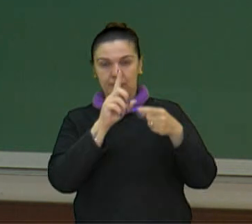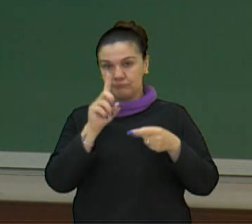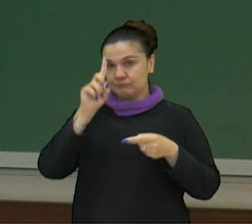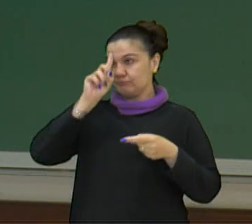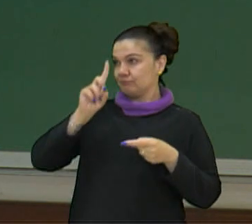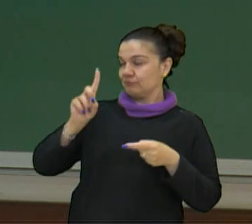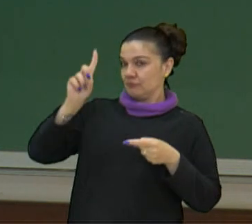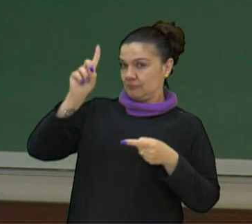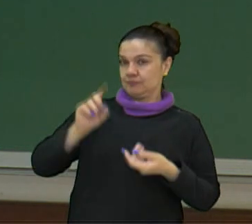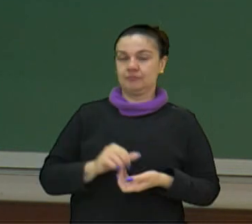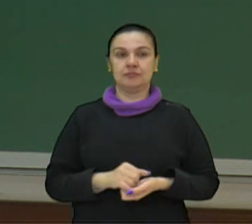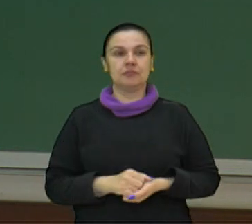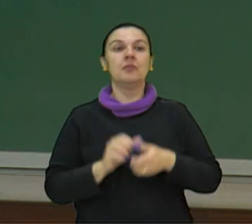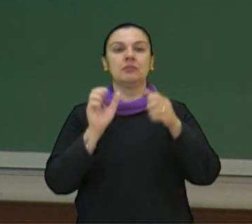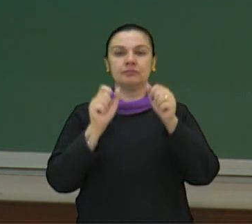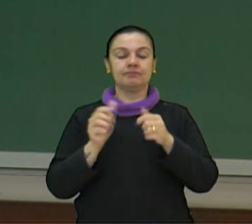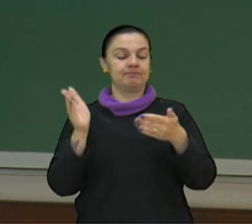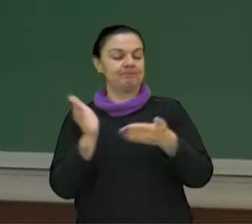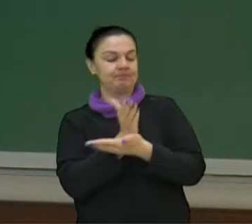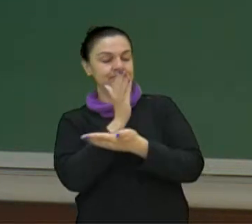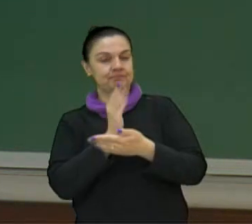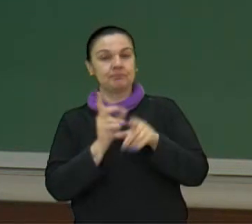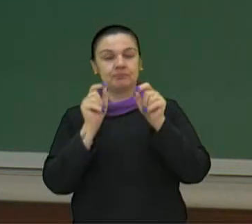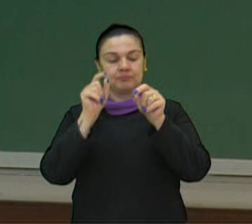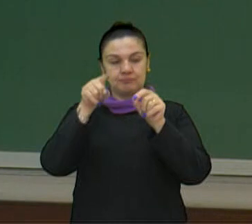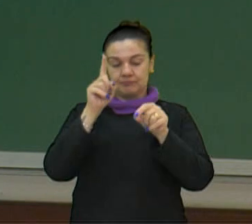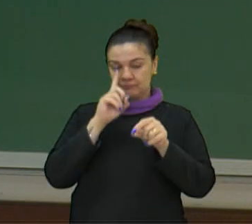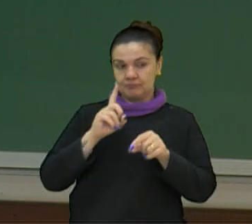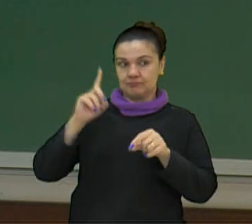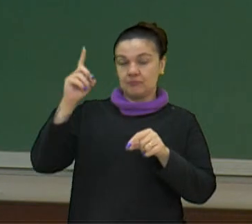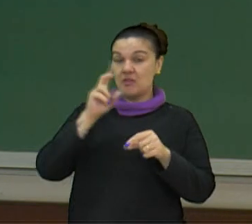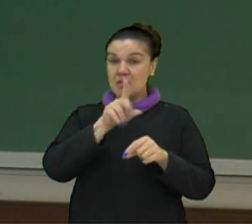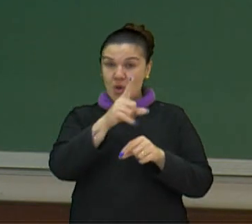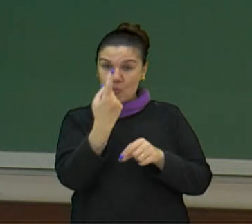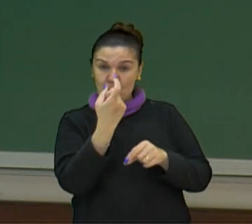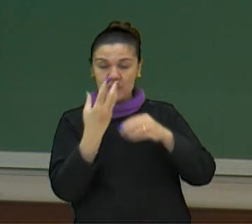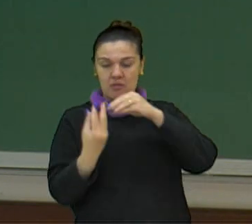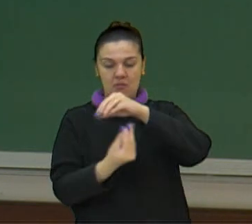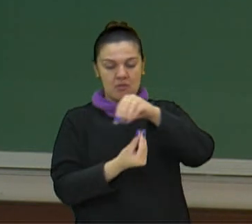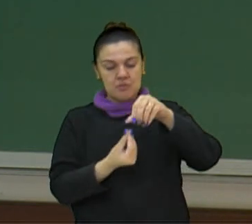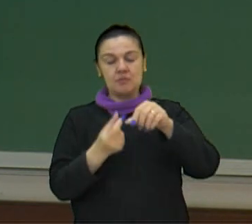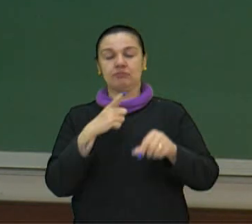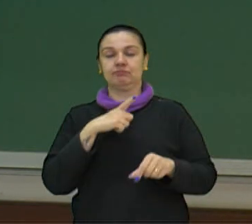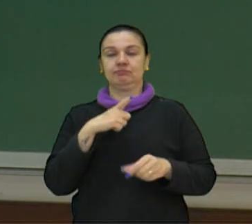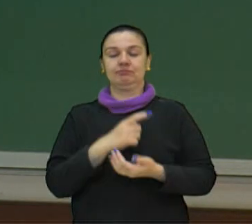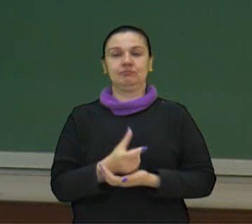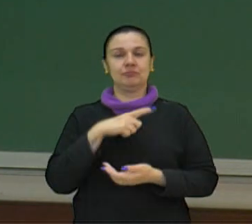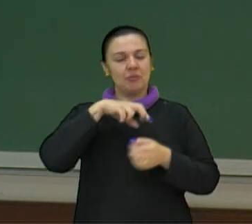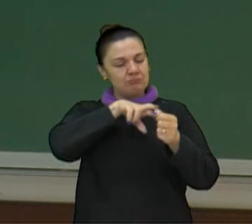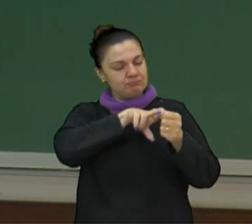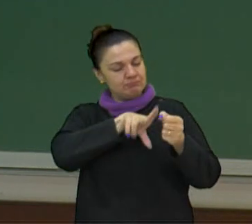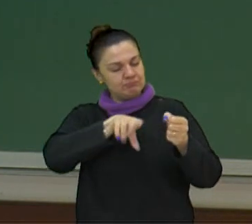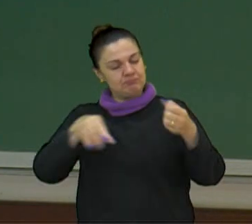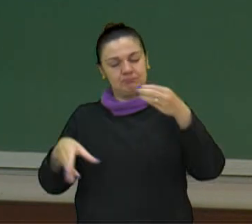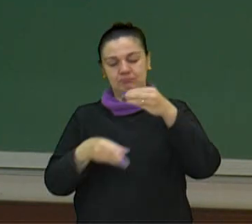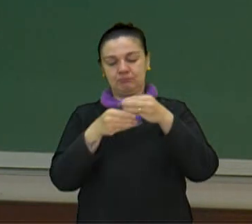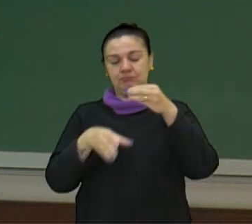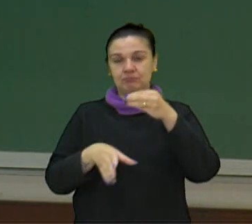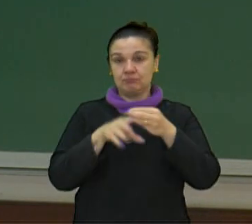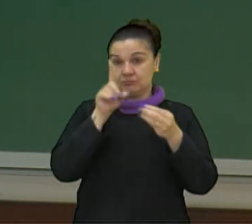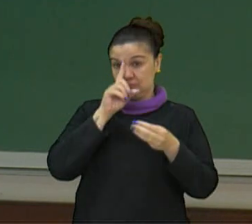que podemos distinguir nesta única substância que existe. Existem infinitos atributos em